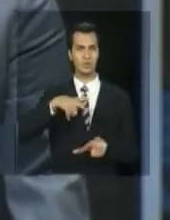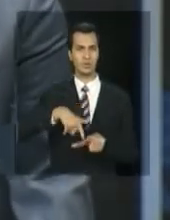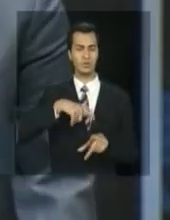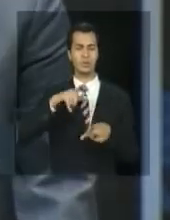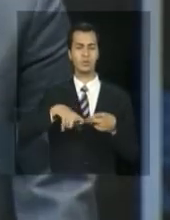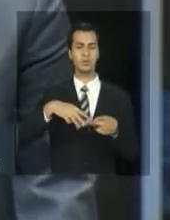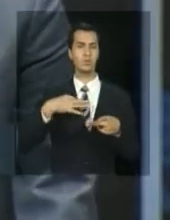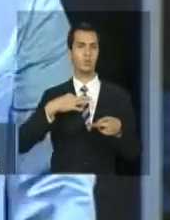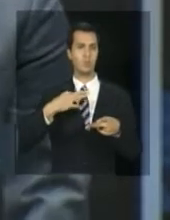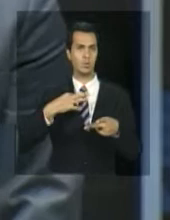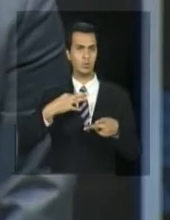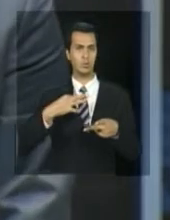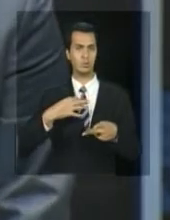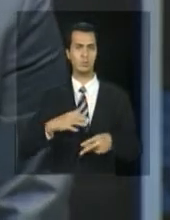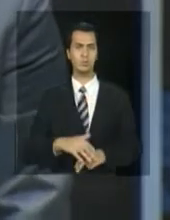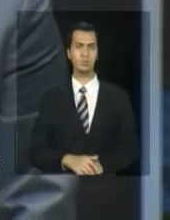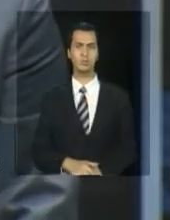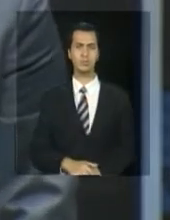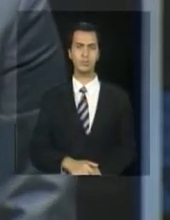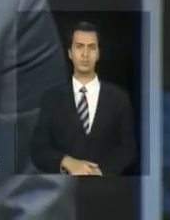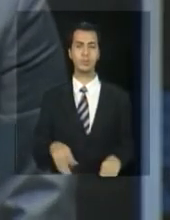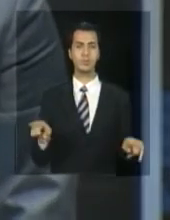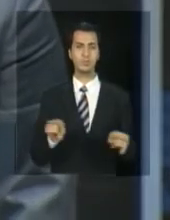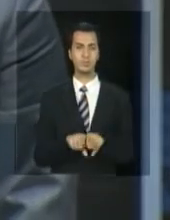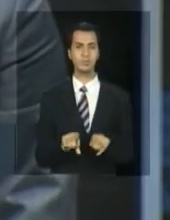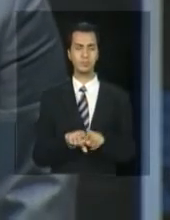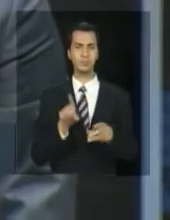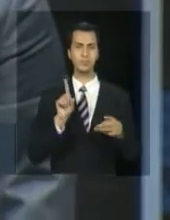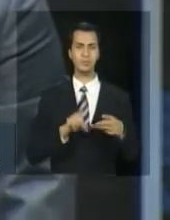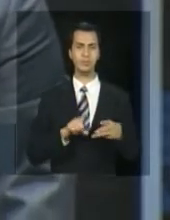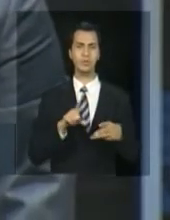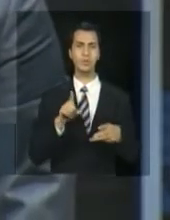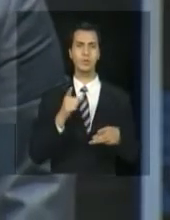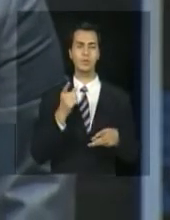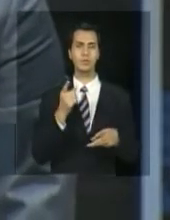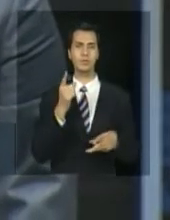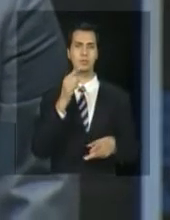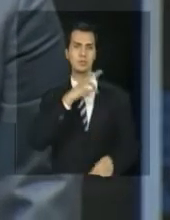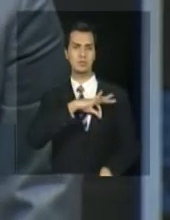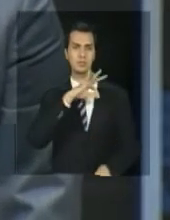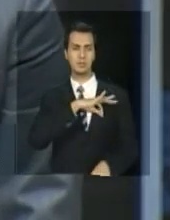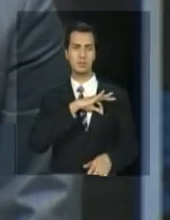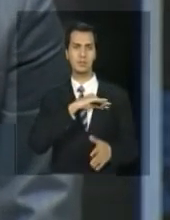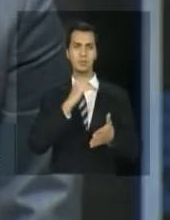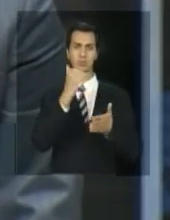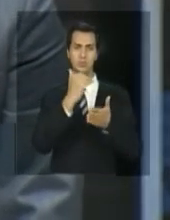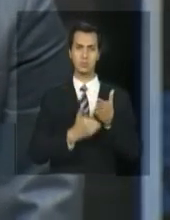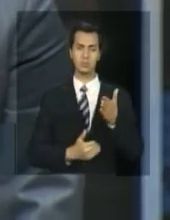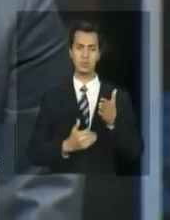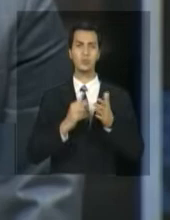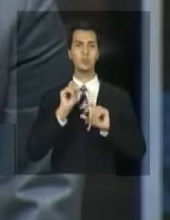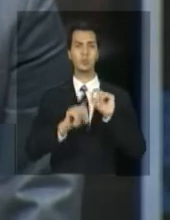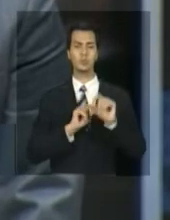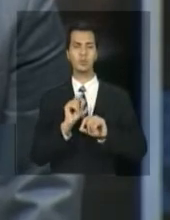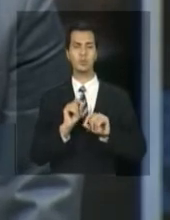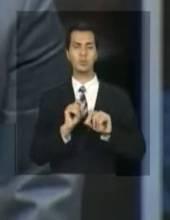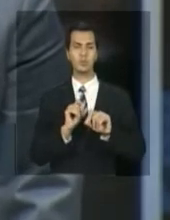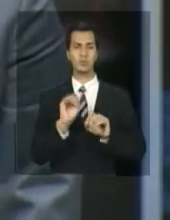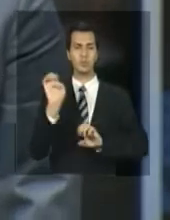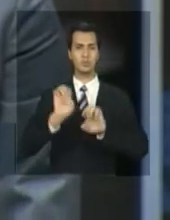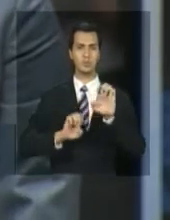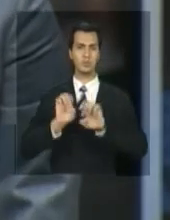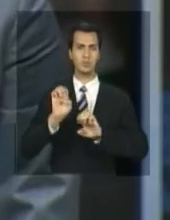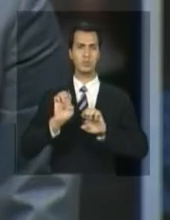e confecções, a desoneração da folha de pagamento para empresas de setores